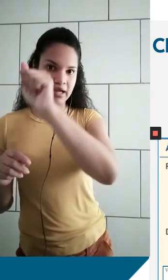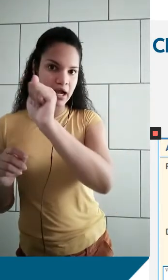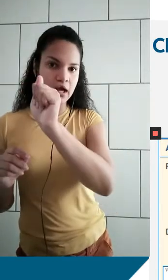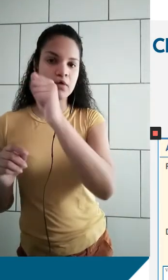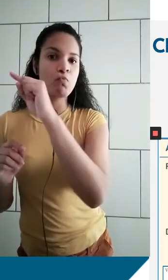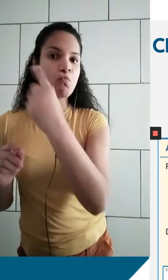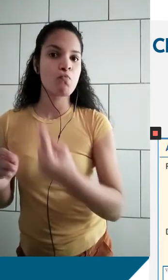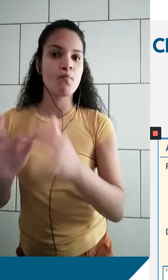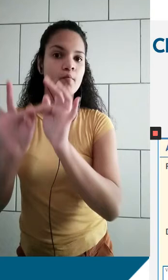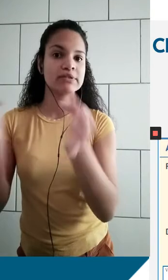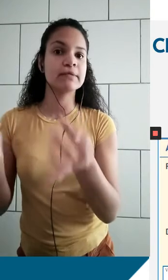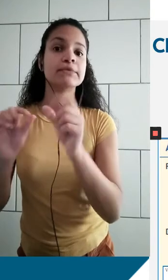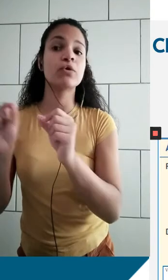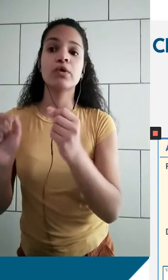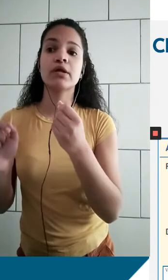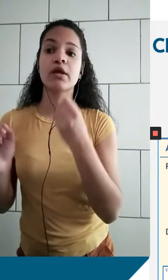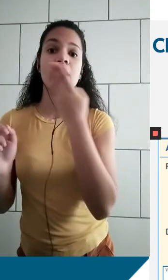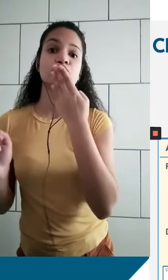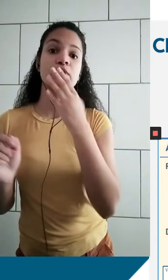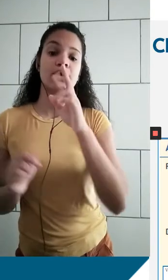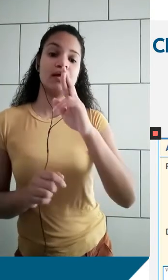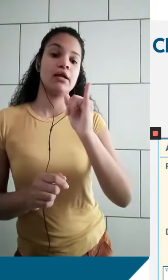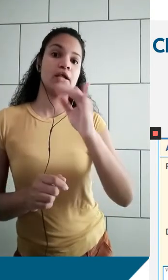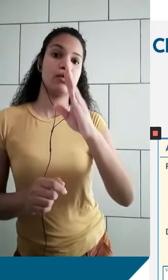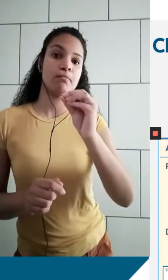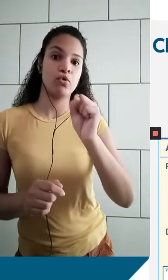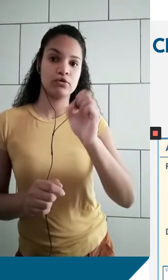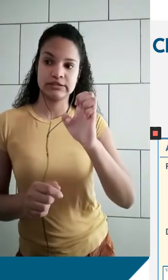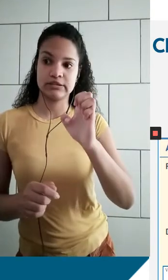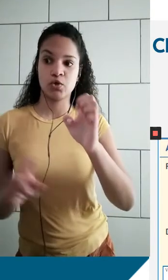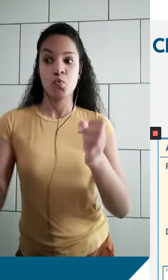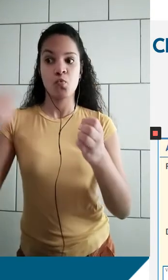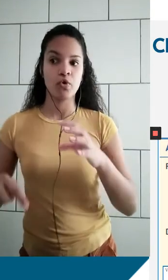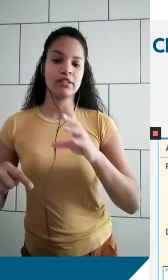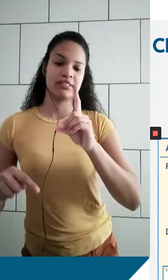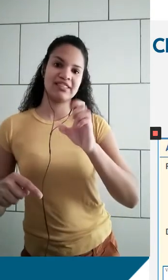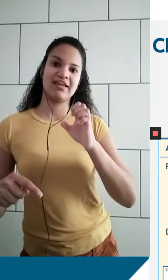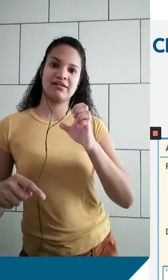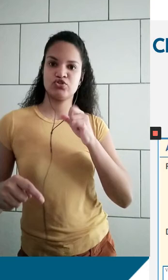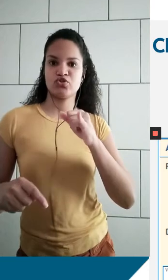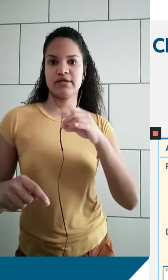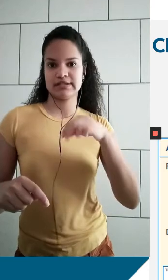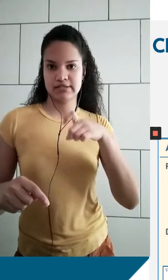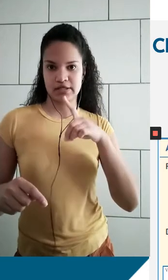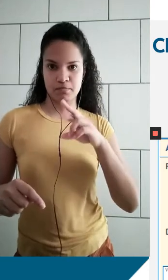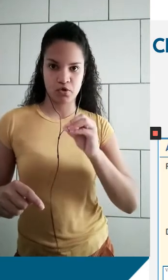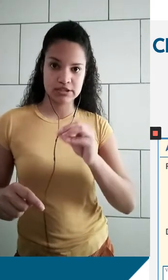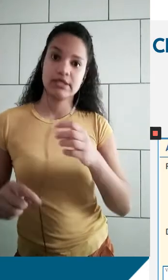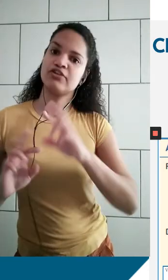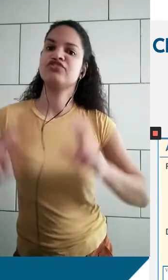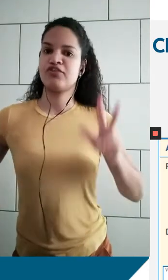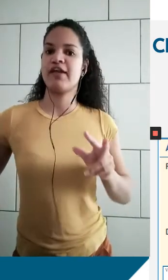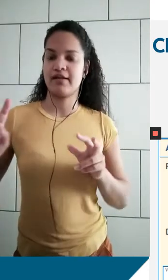que o RNA, o açúcar é a ribose, e o DNA, o açúcar é a desoxirribose. Uma outra diferença